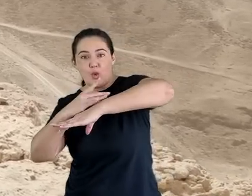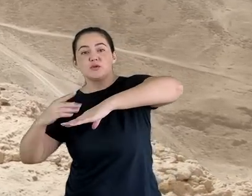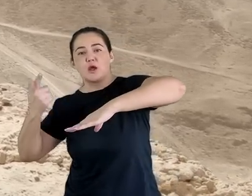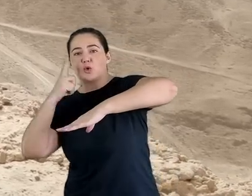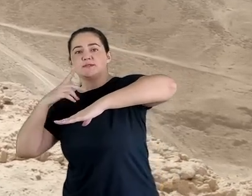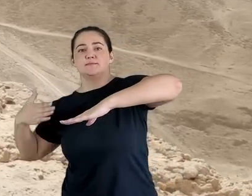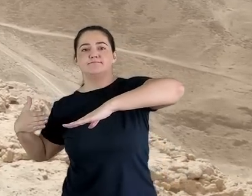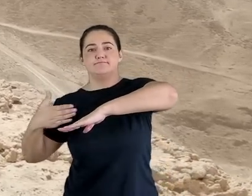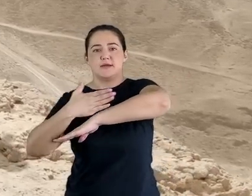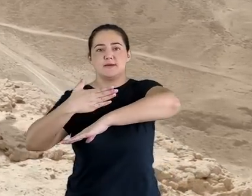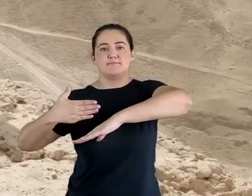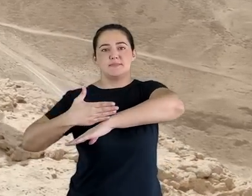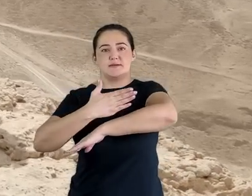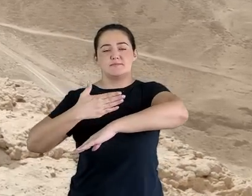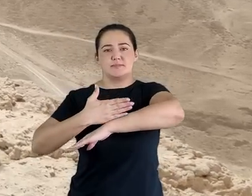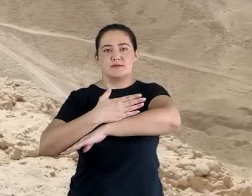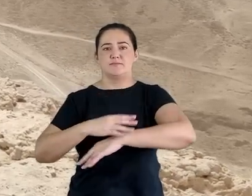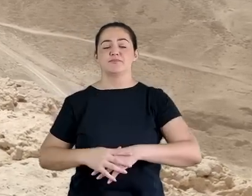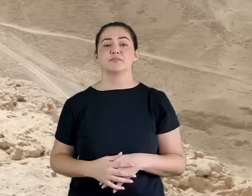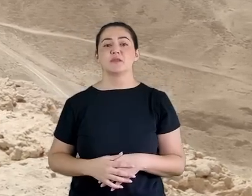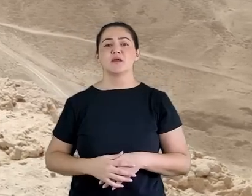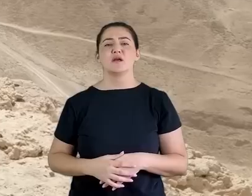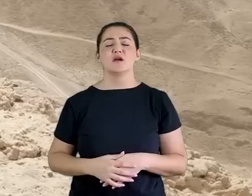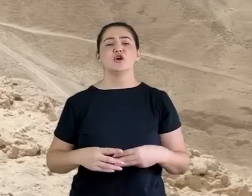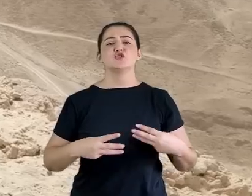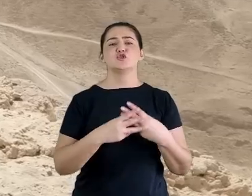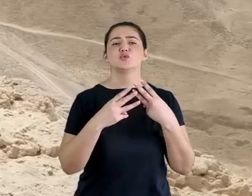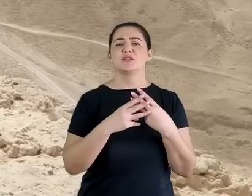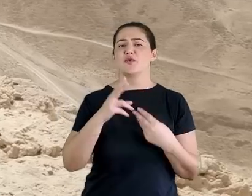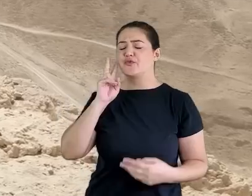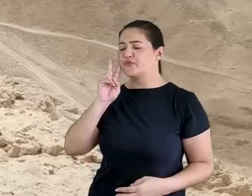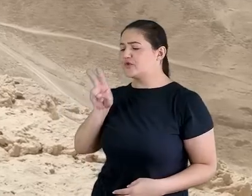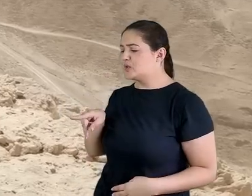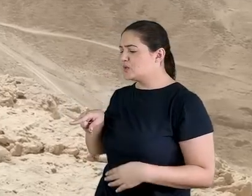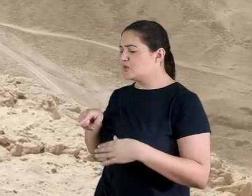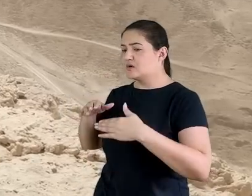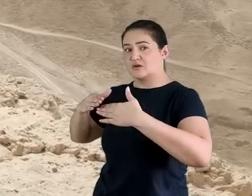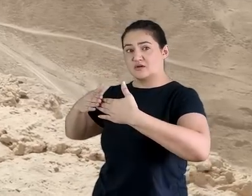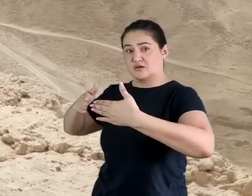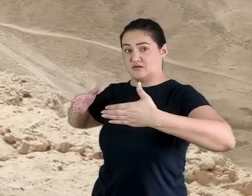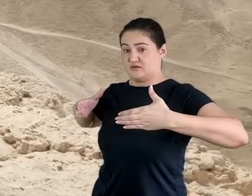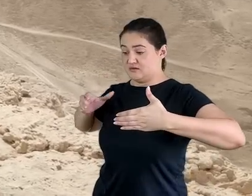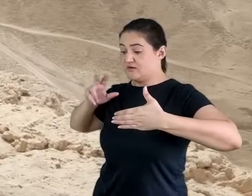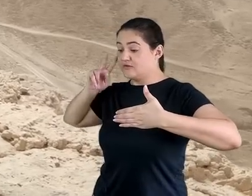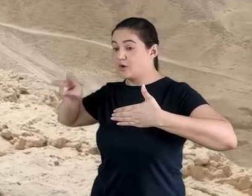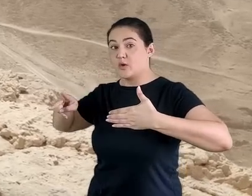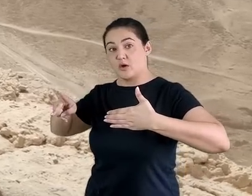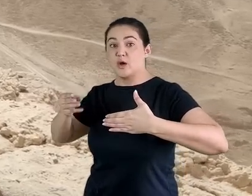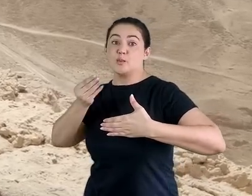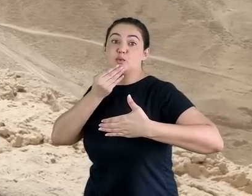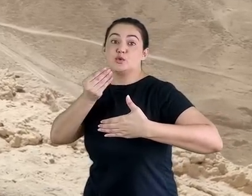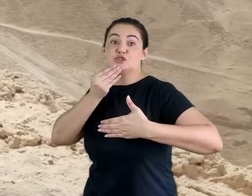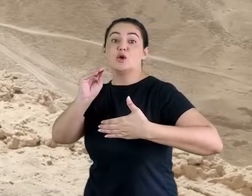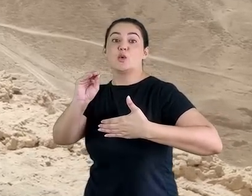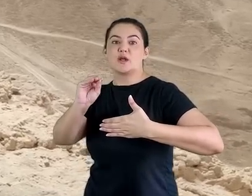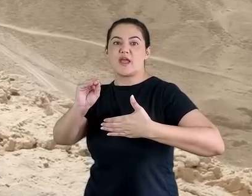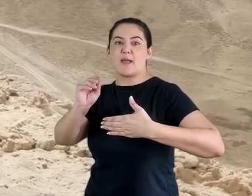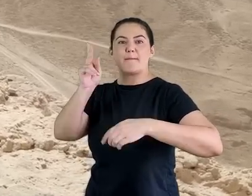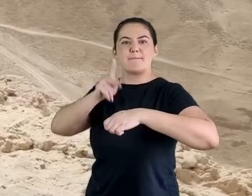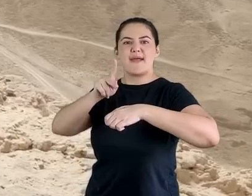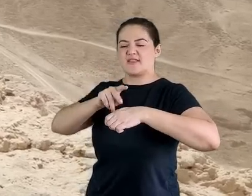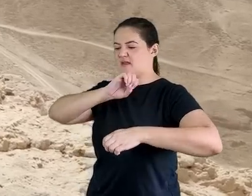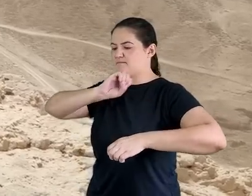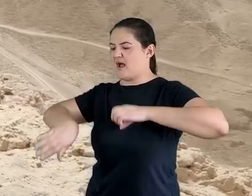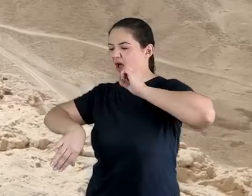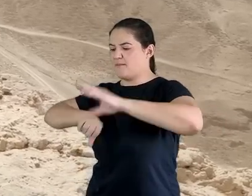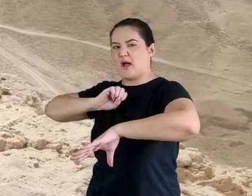que permitiram aos romanos construírem a rampa se eles poderiam simplesmente rolar pedras e matar quem estava lá embaixo? De acordo com Flávio